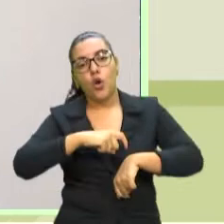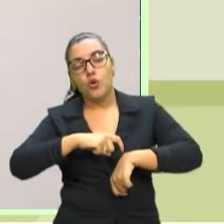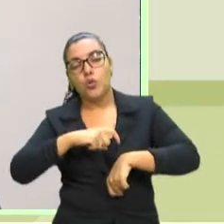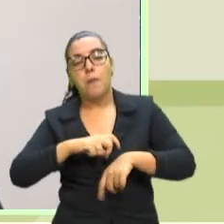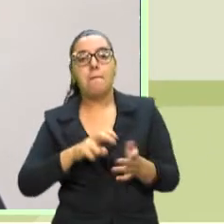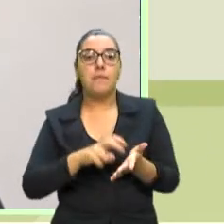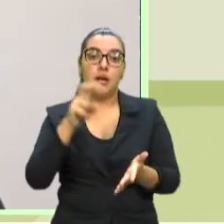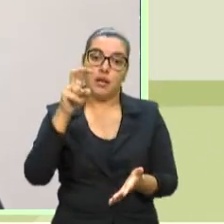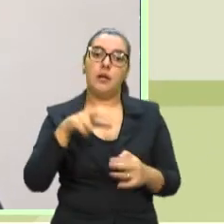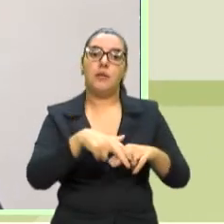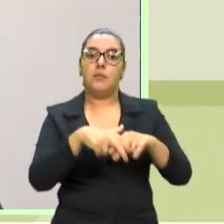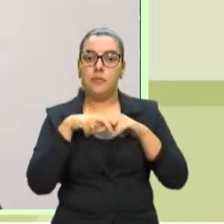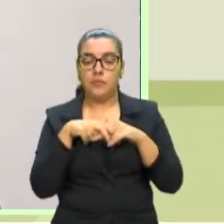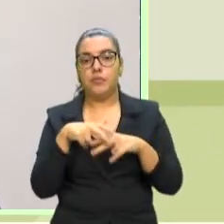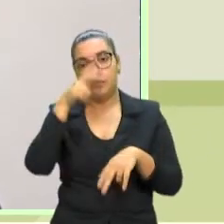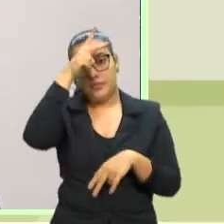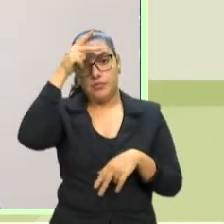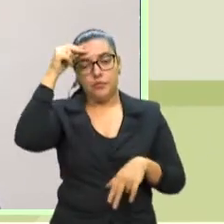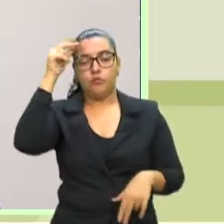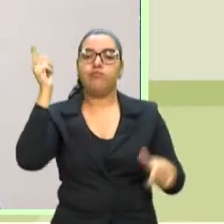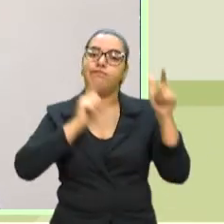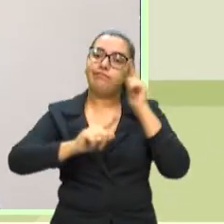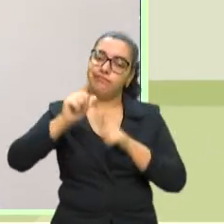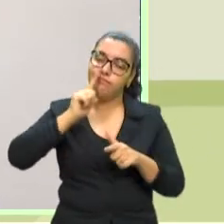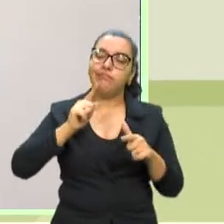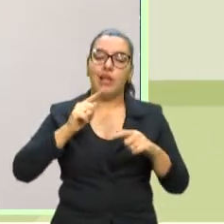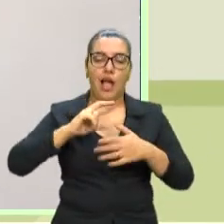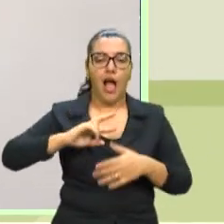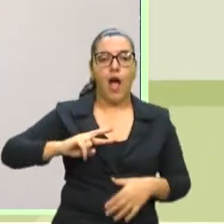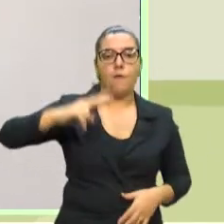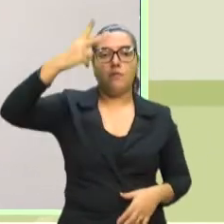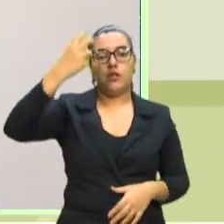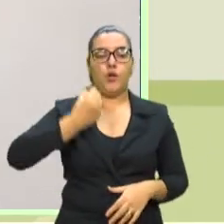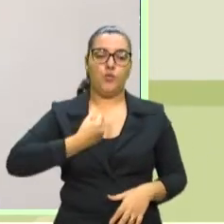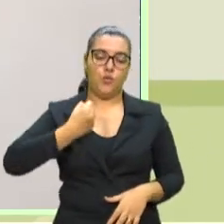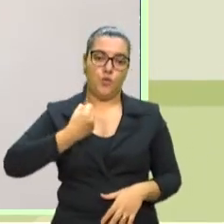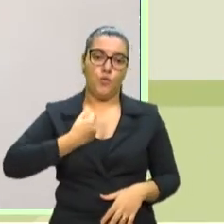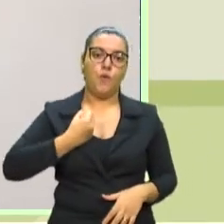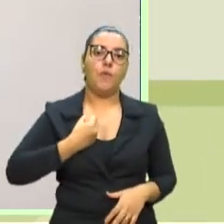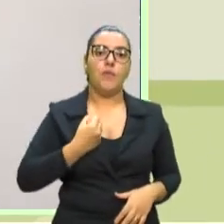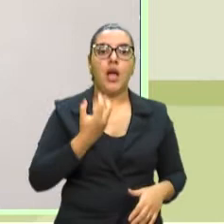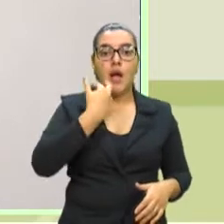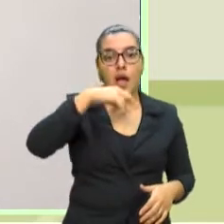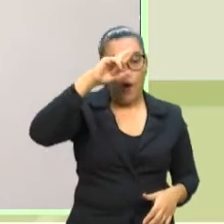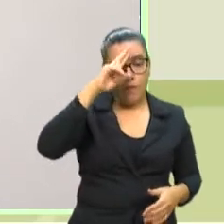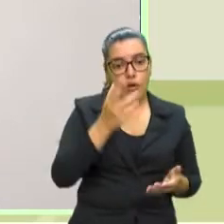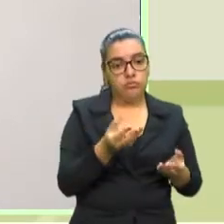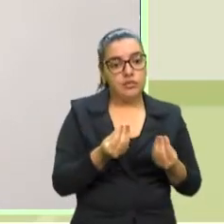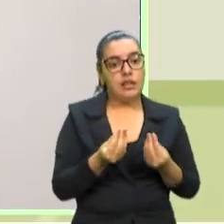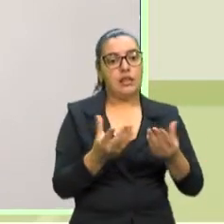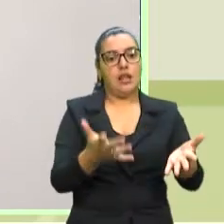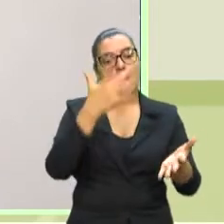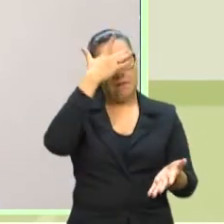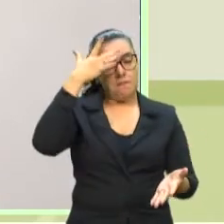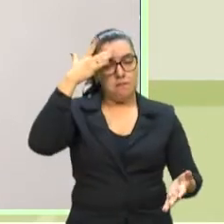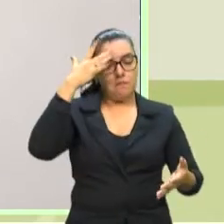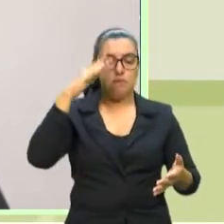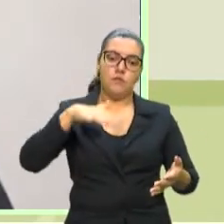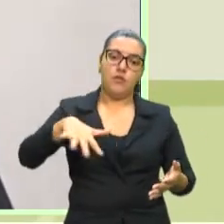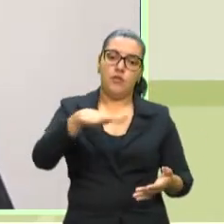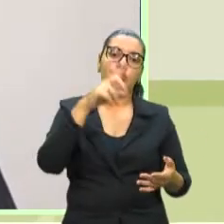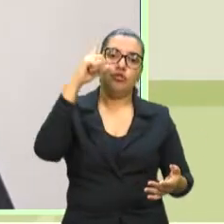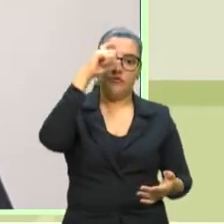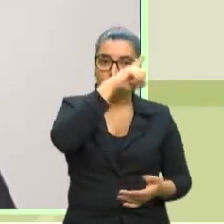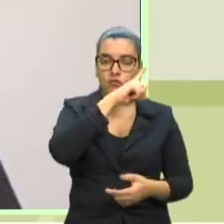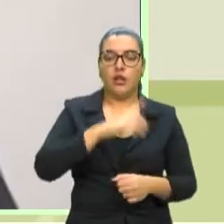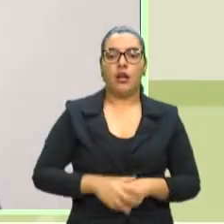prefeito determinou que a gente aumentasse a quantidade de quentinhas para atender a população nesse momento de muita dificuldade.